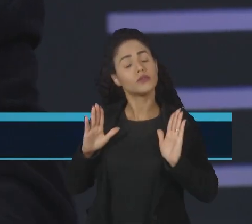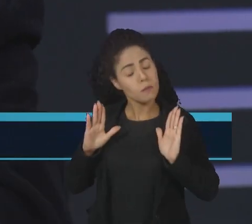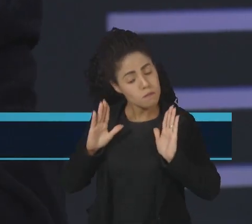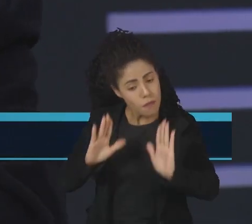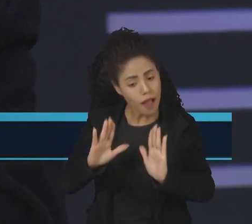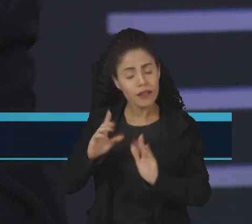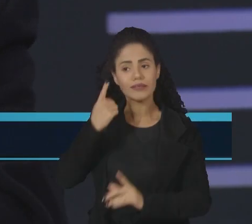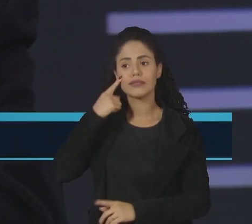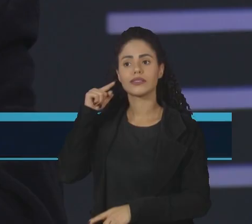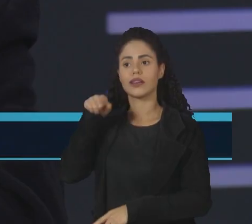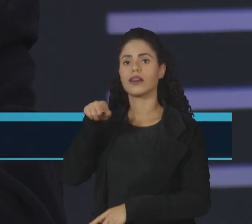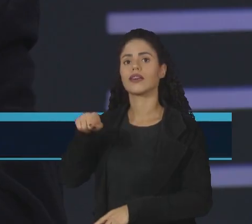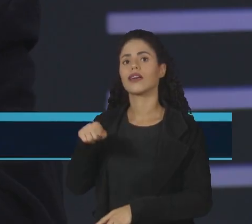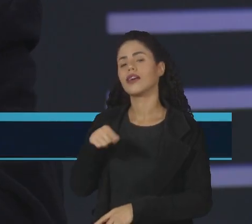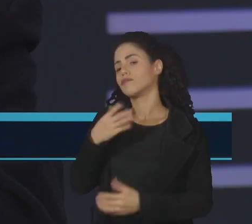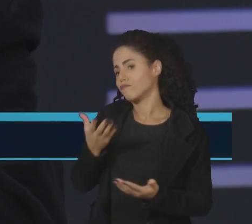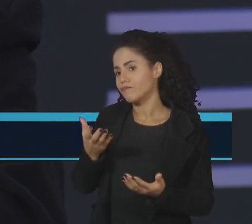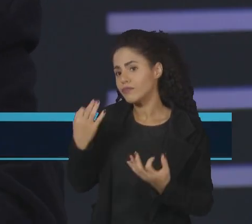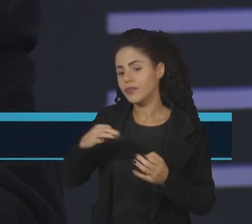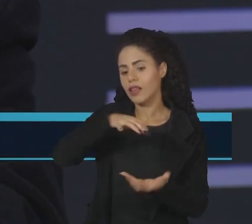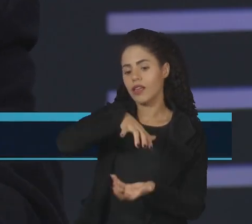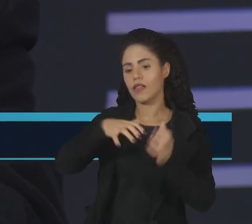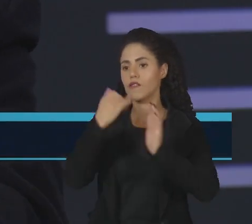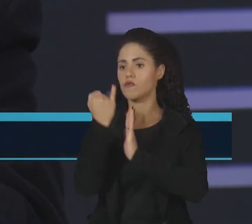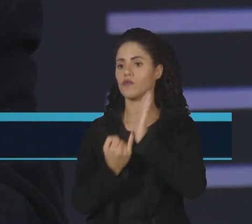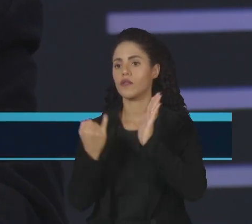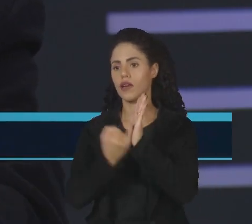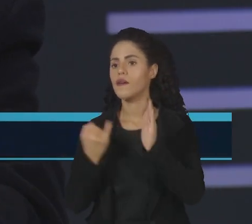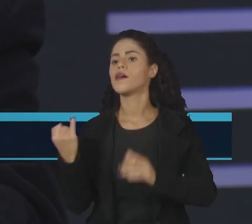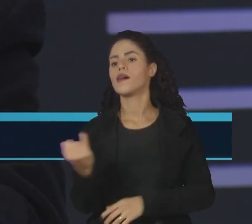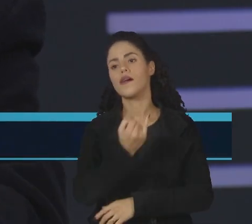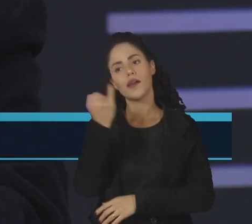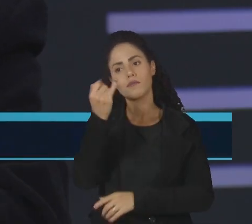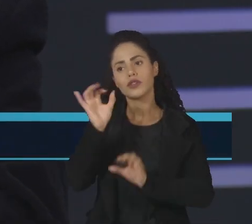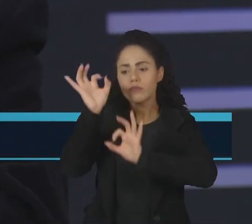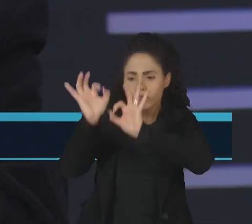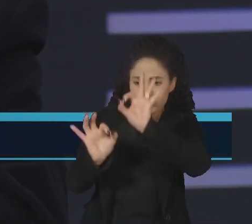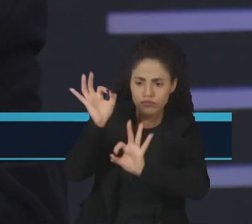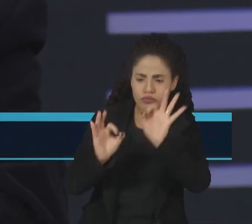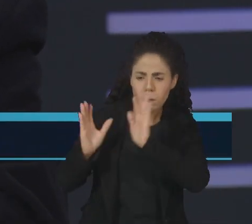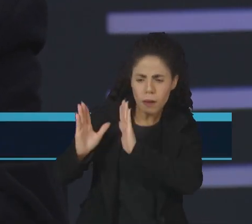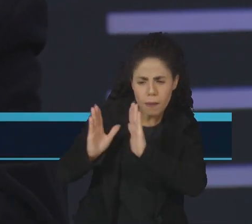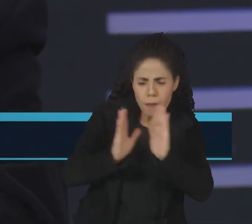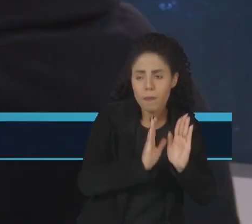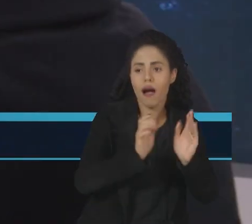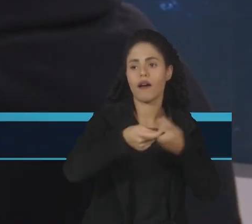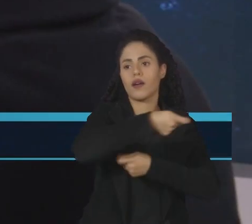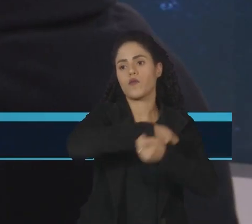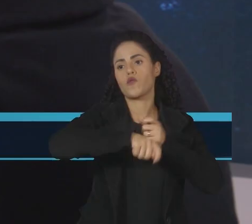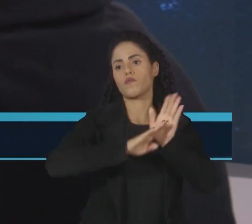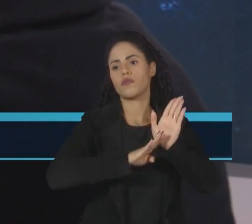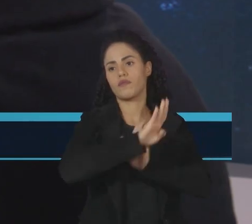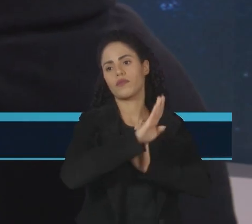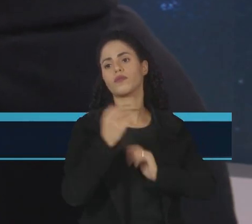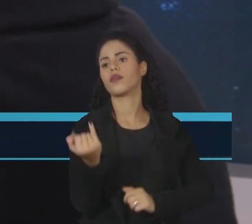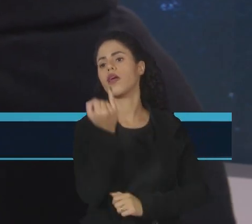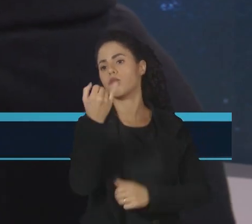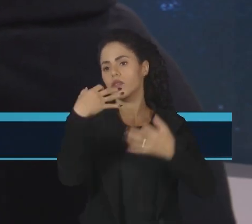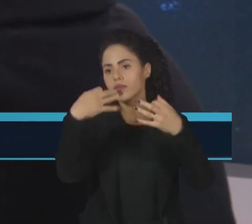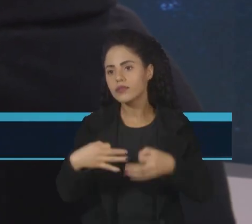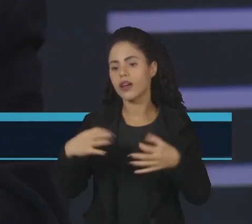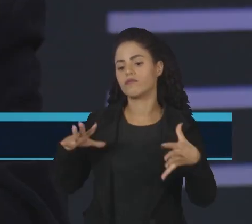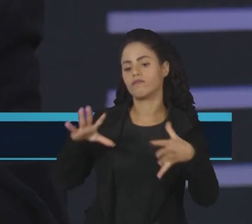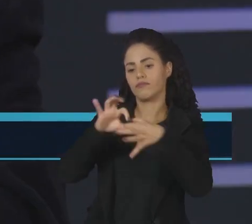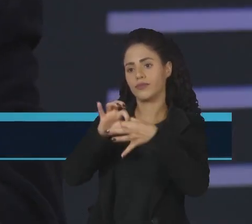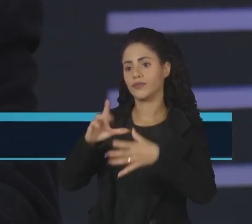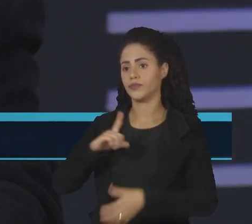cenário, sem dúvida que a reforma tributária é fundamental para você organizar a economia, organizar a relação do Estado com a economia, é